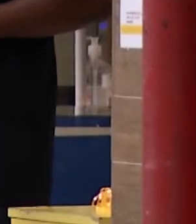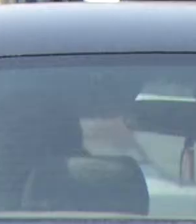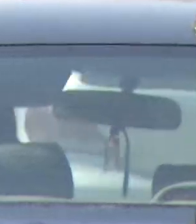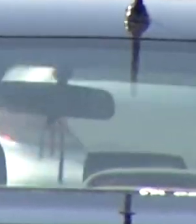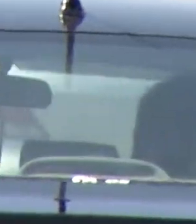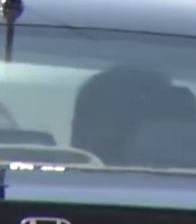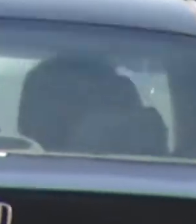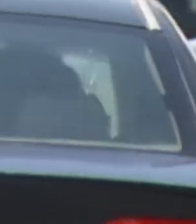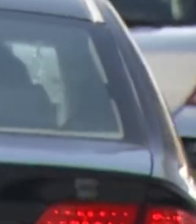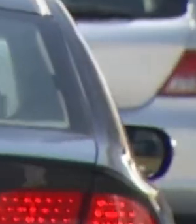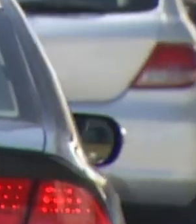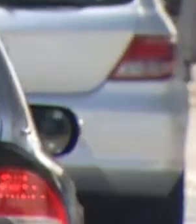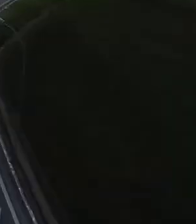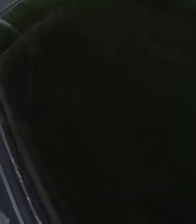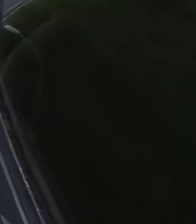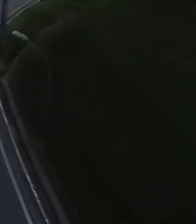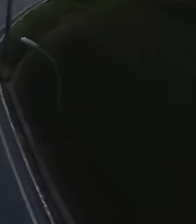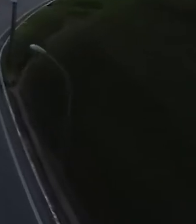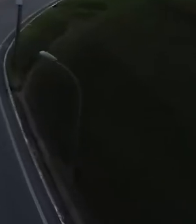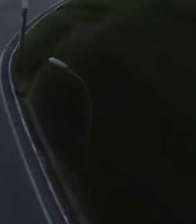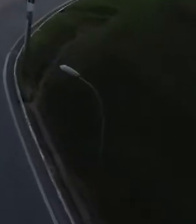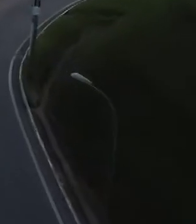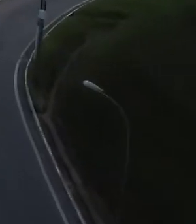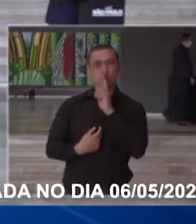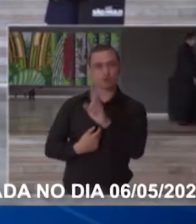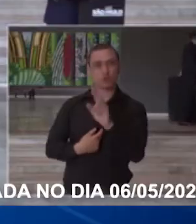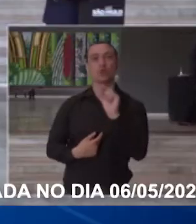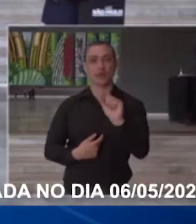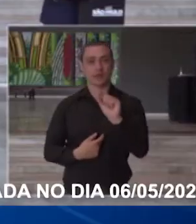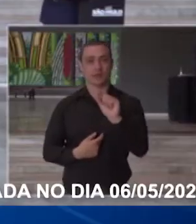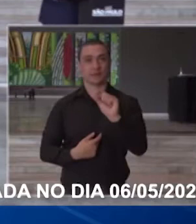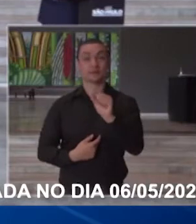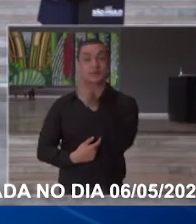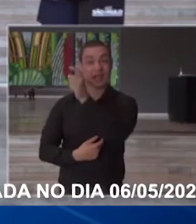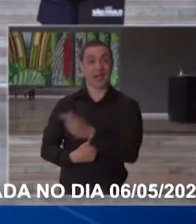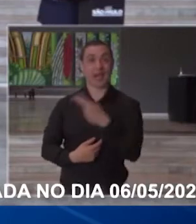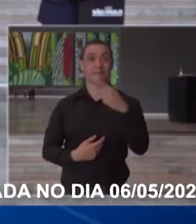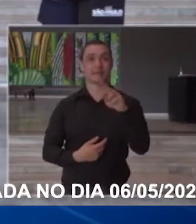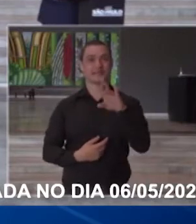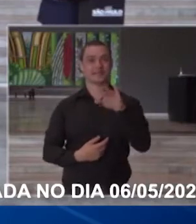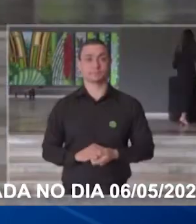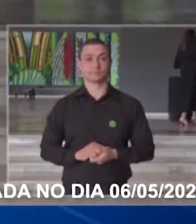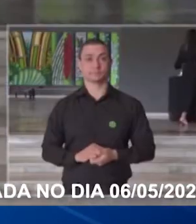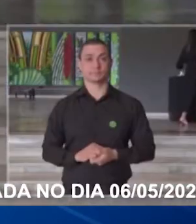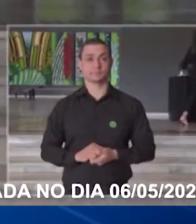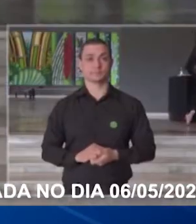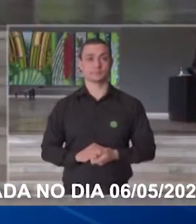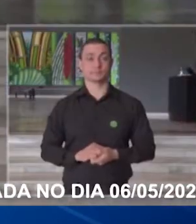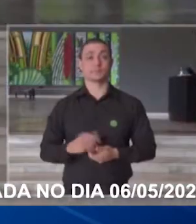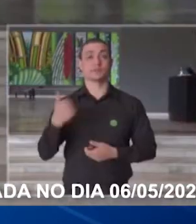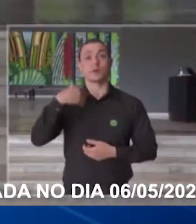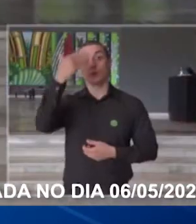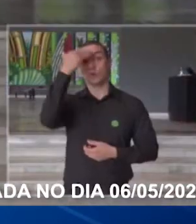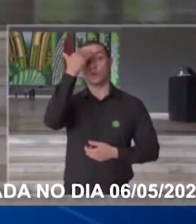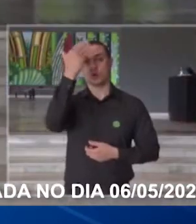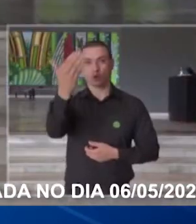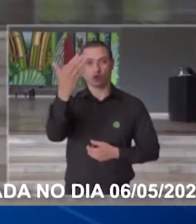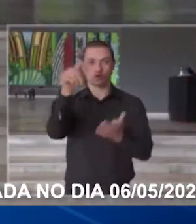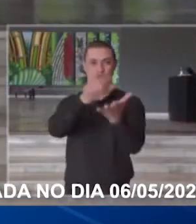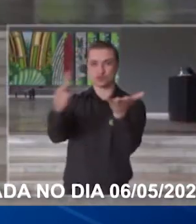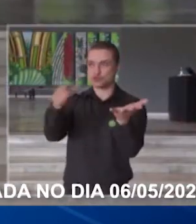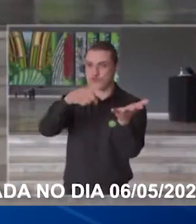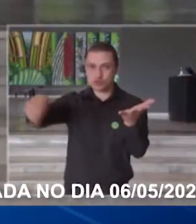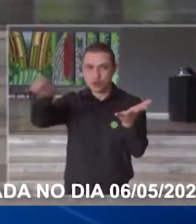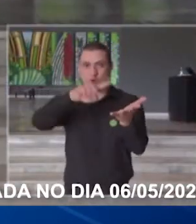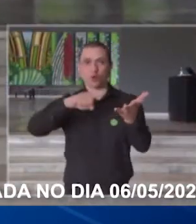setor econômico sociedade civil e municípios ainda segundo o governo estadual a flexibilização da